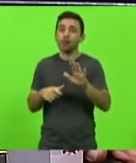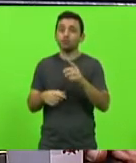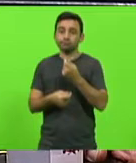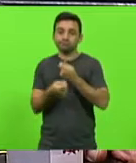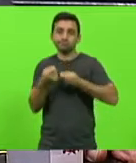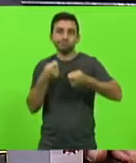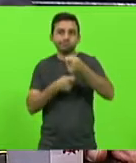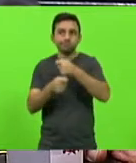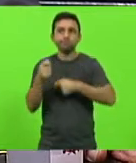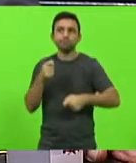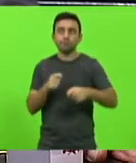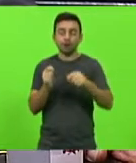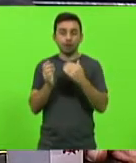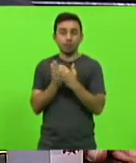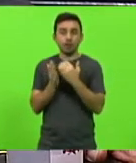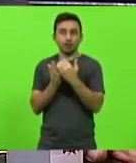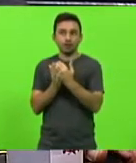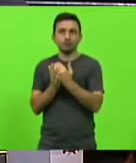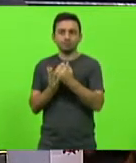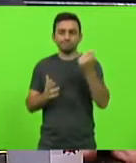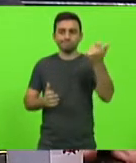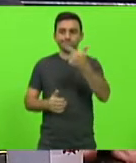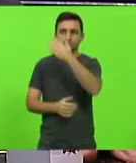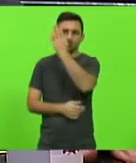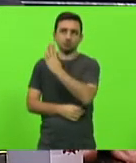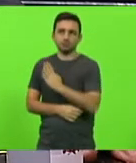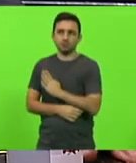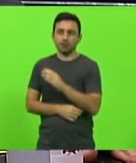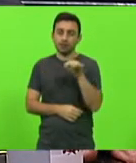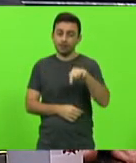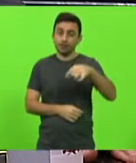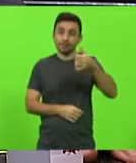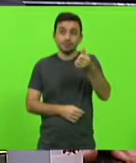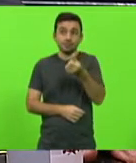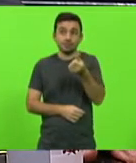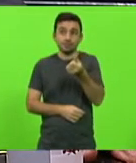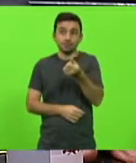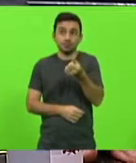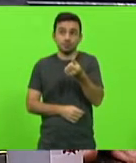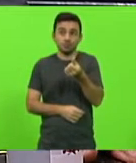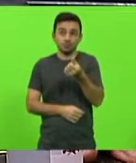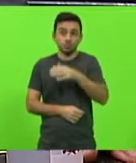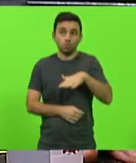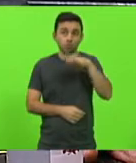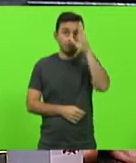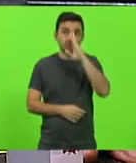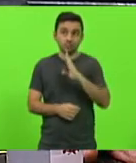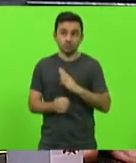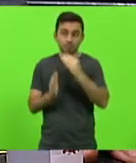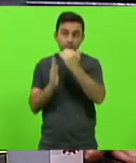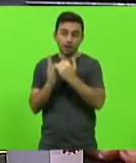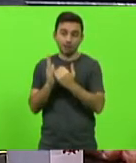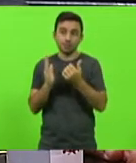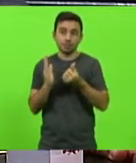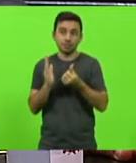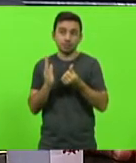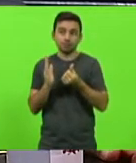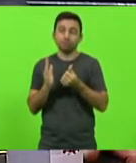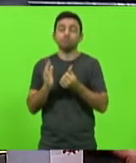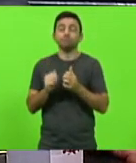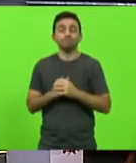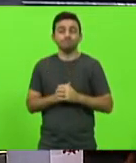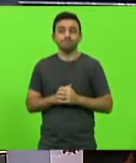diante do cenário brasileiro, sendo aí a sexta economia do Brasil em relação aos demais